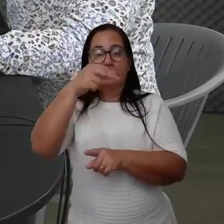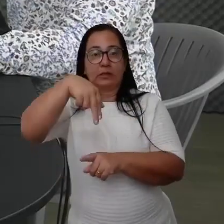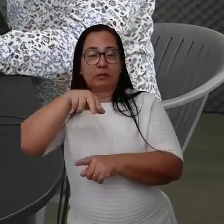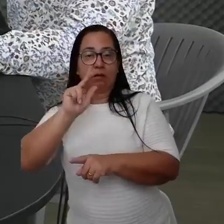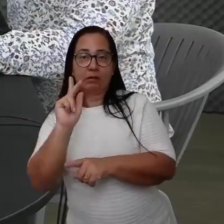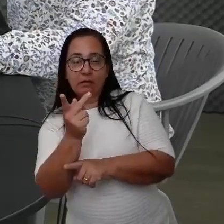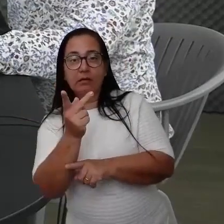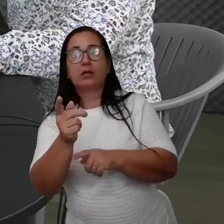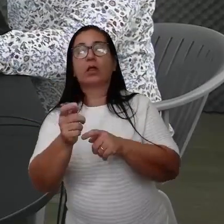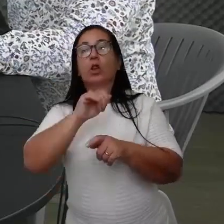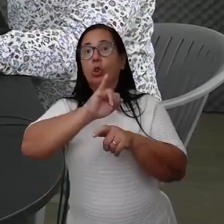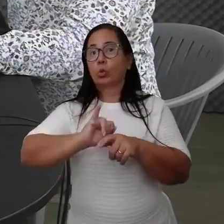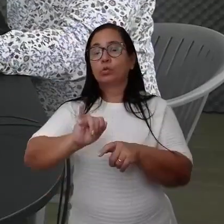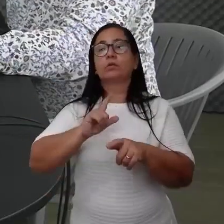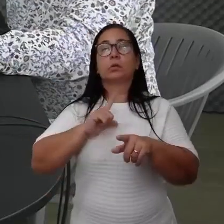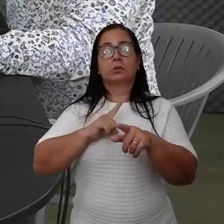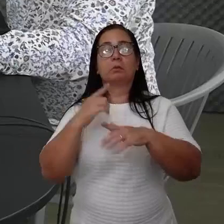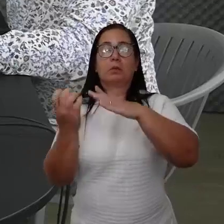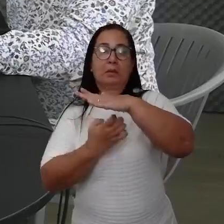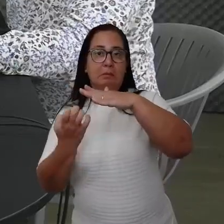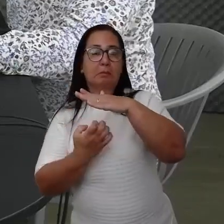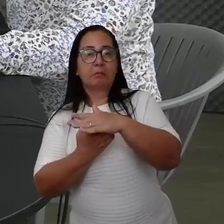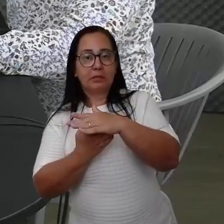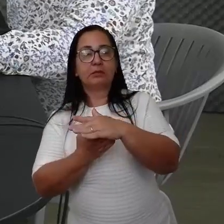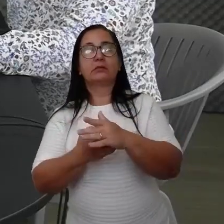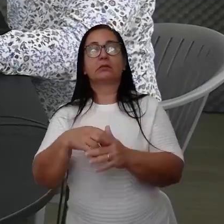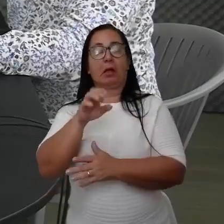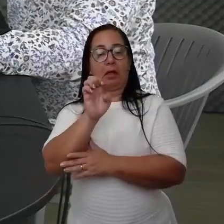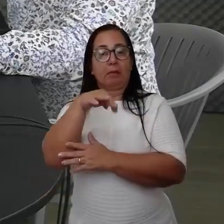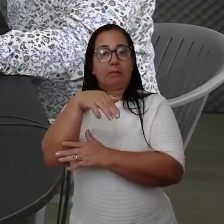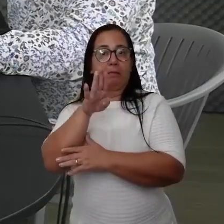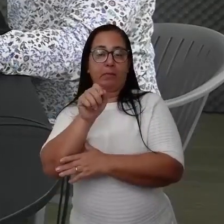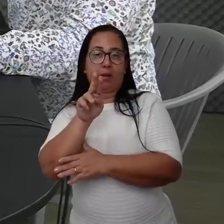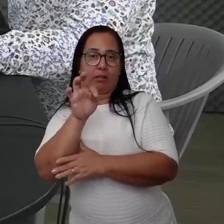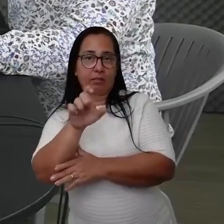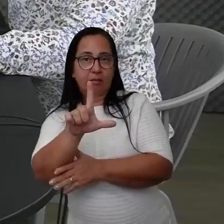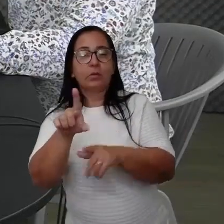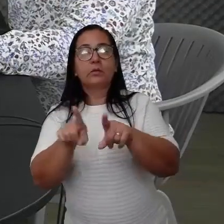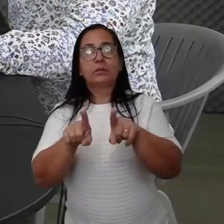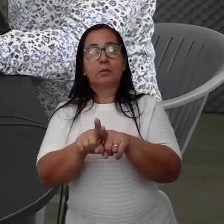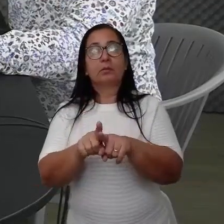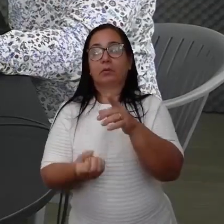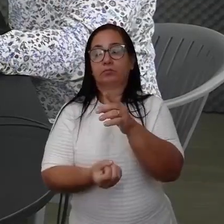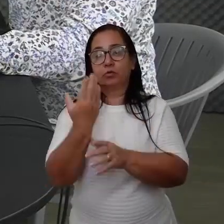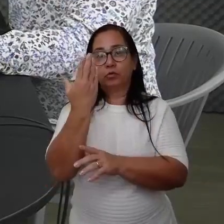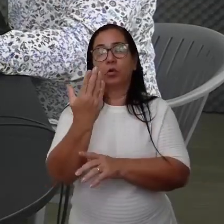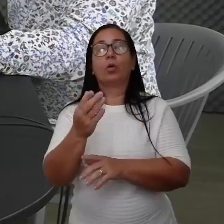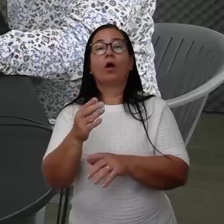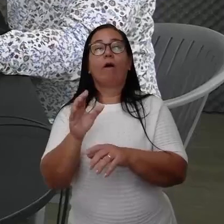Industrial de Jornalismo, Imprensa Embratel e Estácio de Jornalismo. É uma das fundadoras da Associação de Jornalismo de